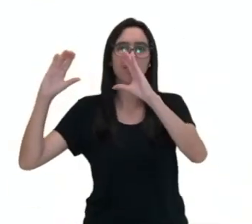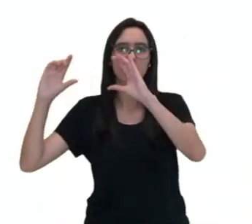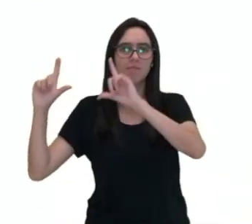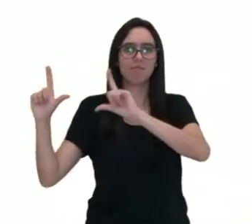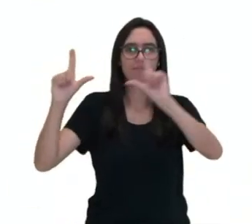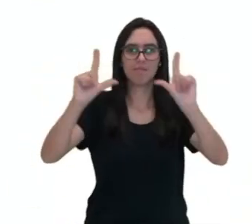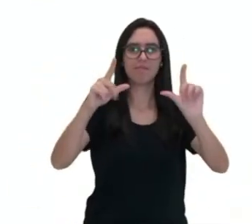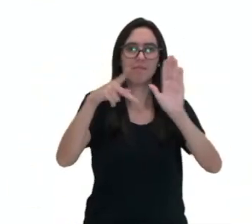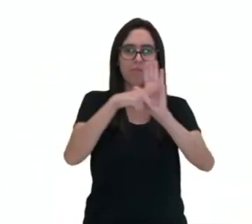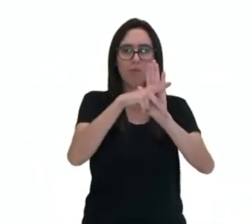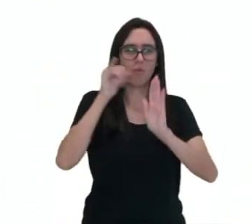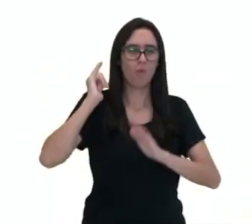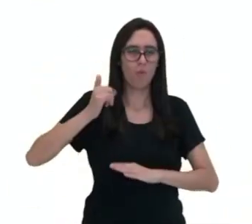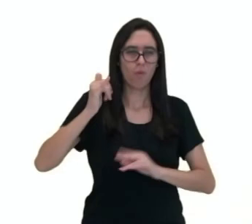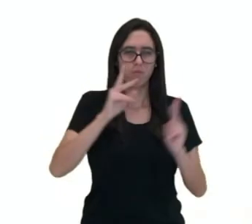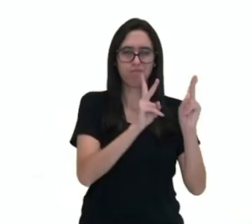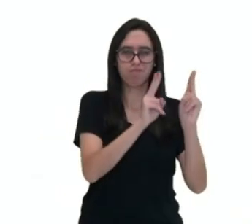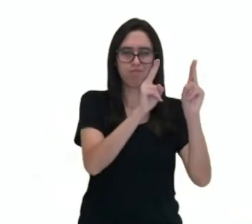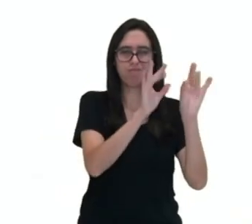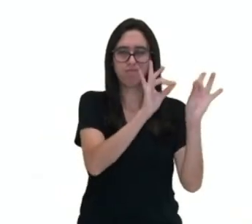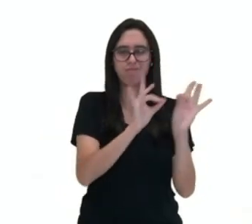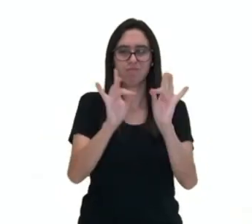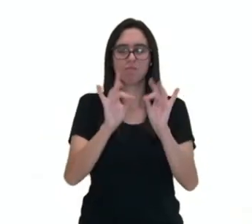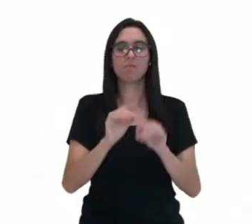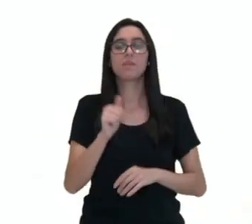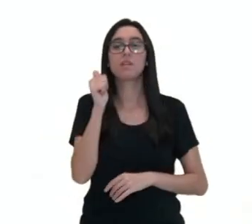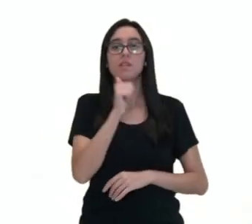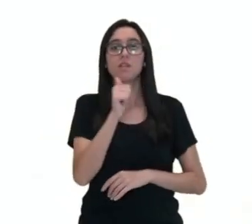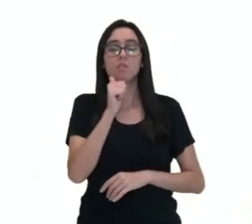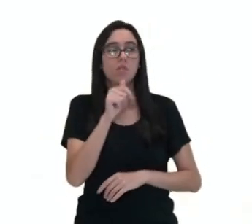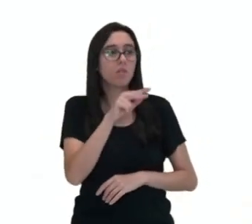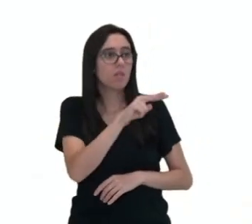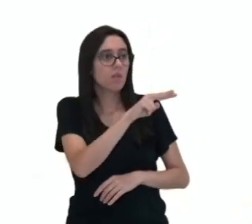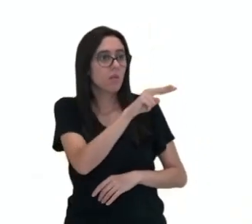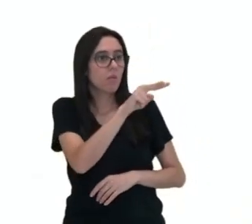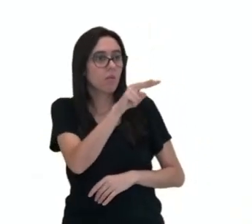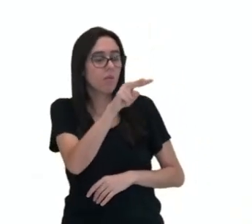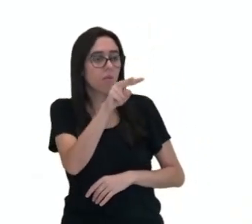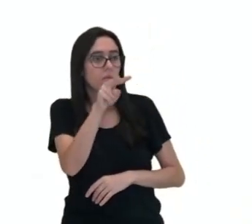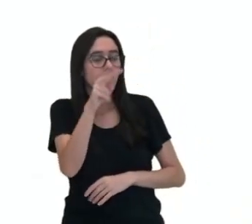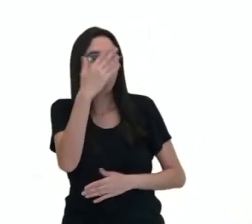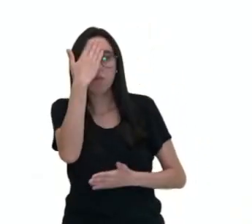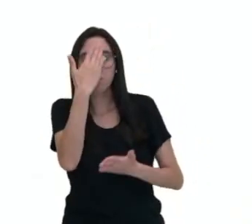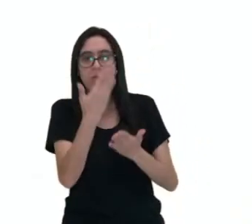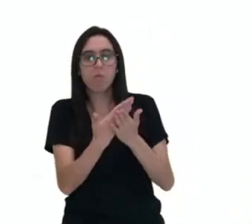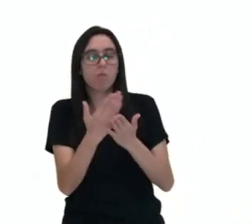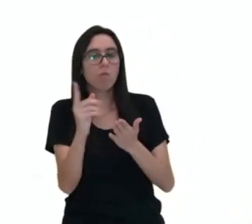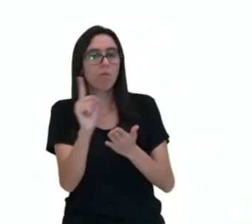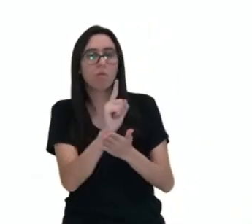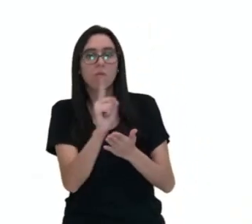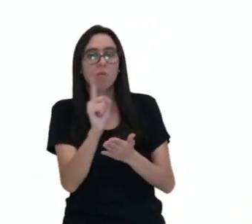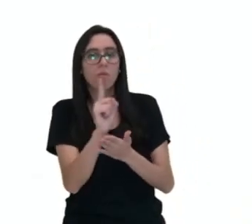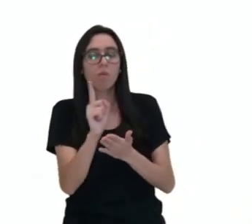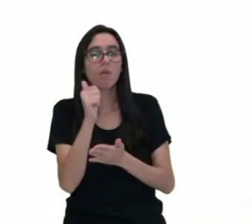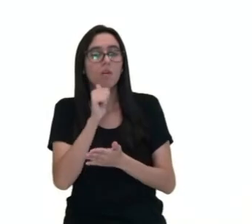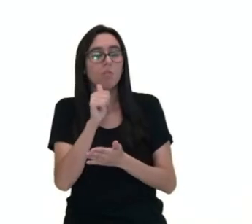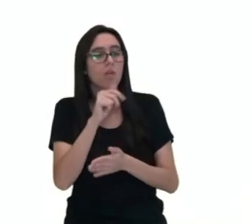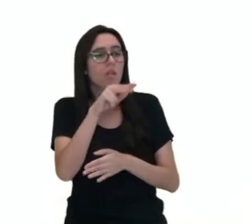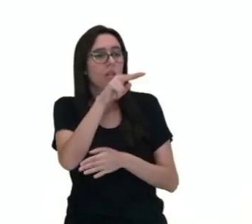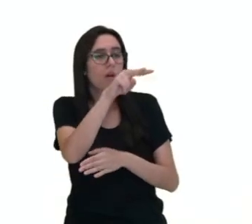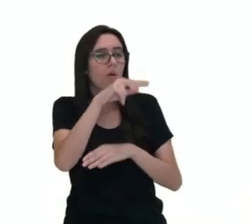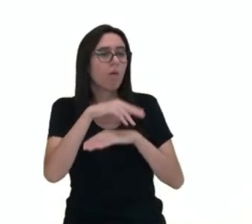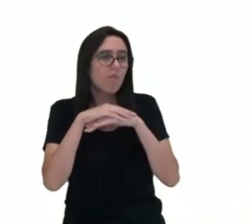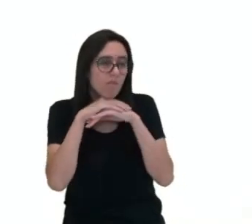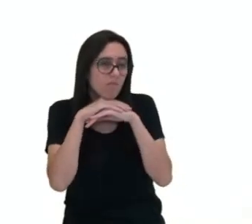assim: acompanhou-o com olhos pretos que mal acreditavam, debruçada sobre a bolsa e os joelhos. até